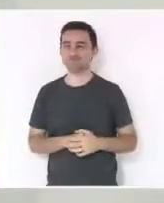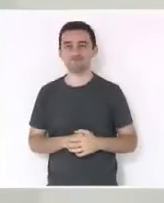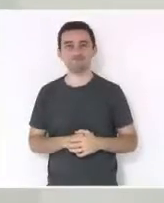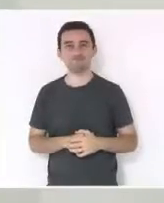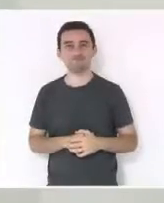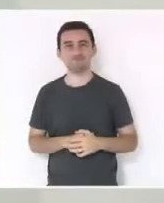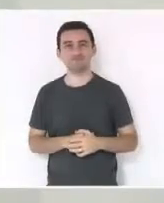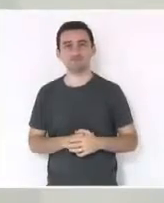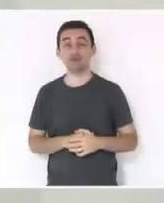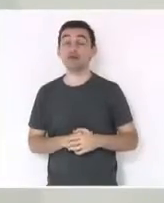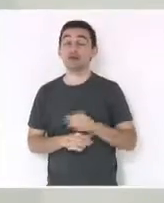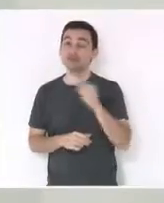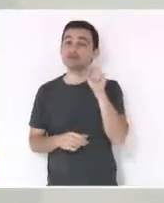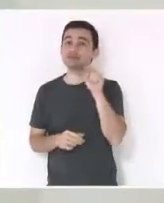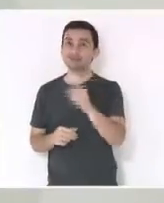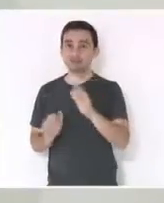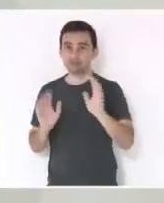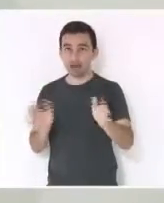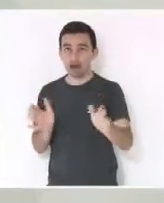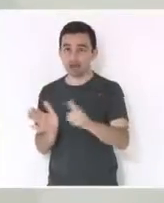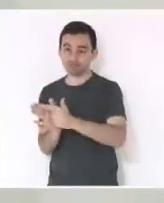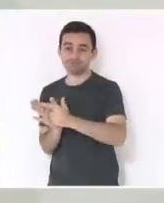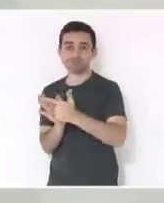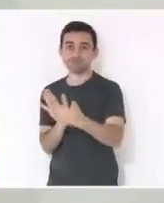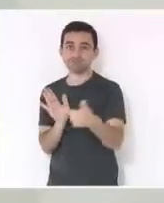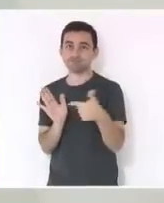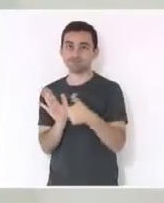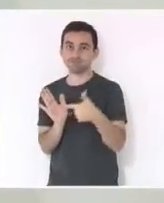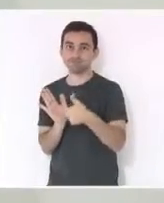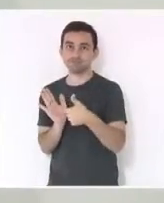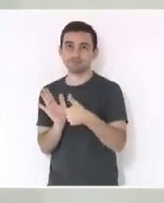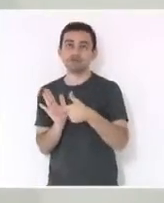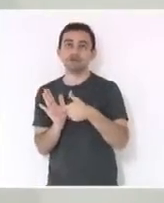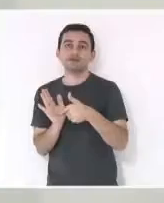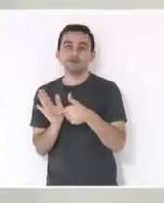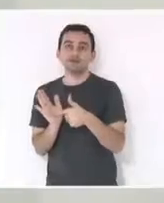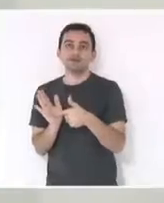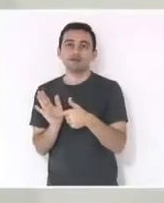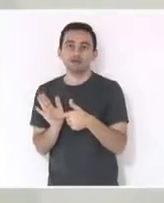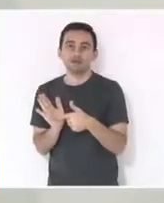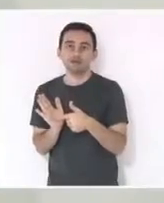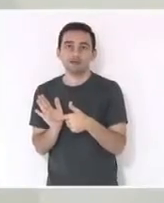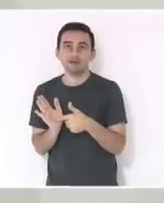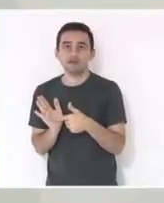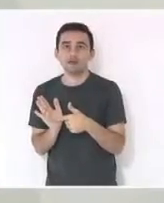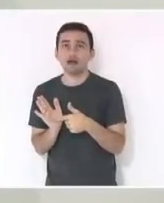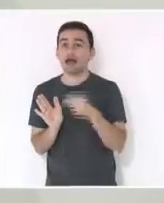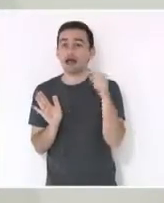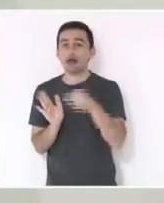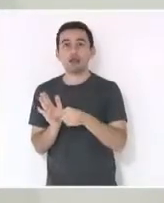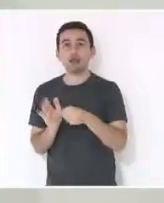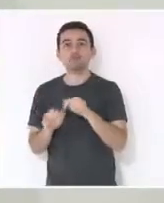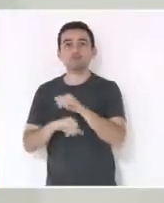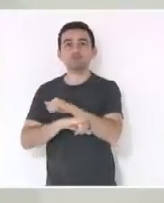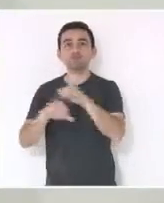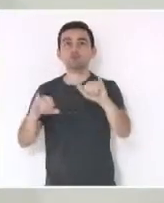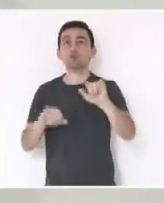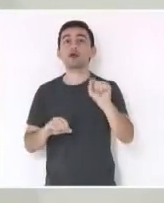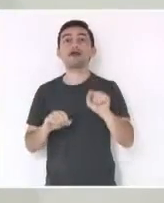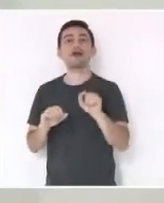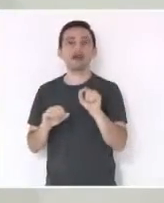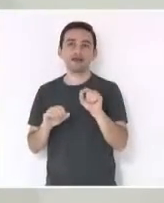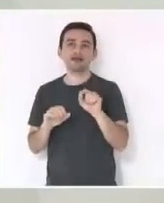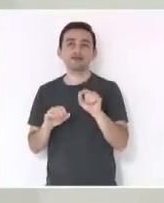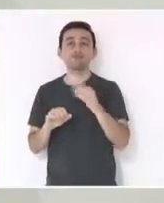instalado na coluna do computador do gefis à venda e ali vazou o pedido de retirada